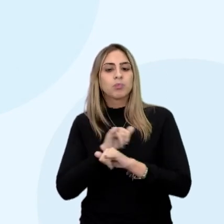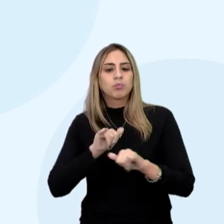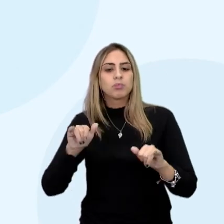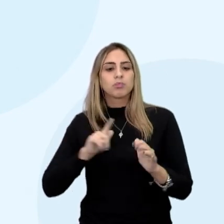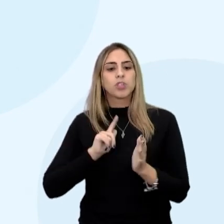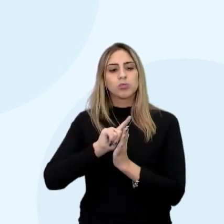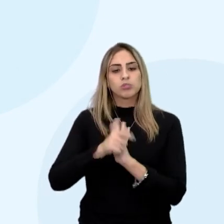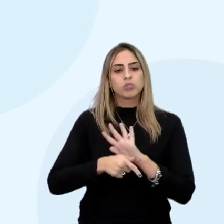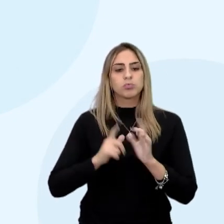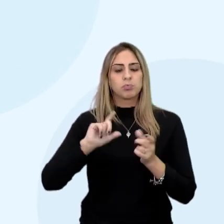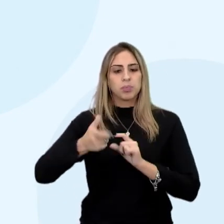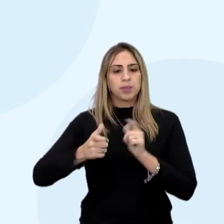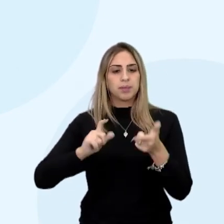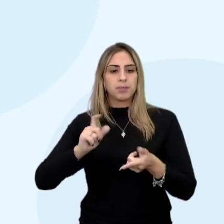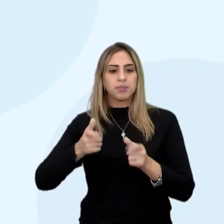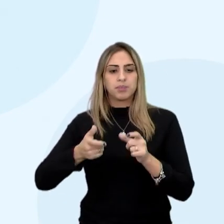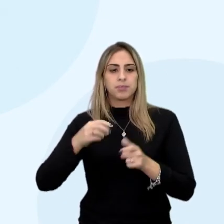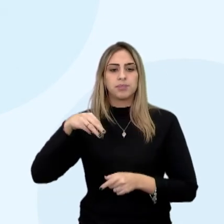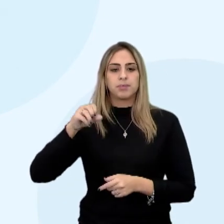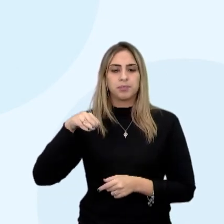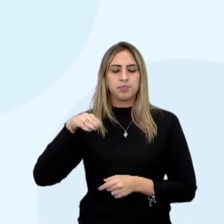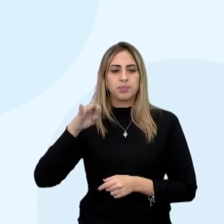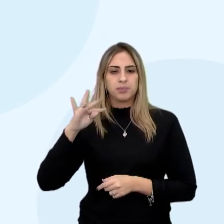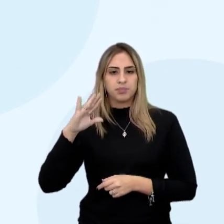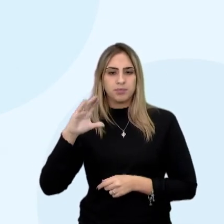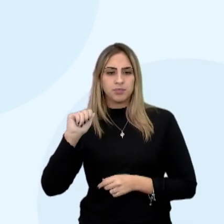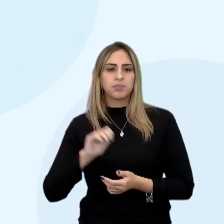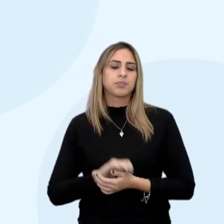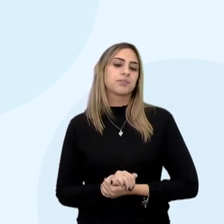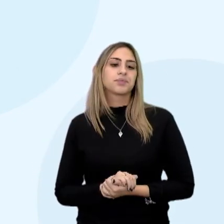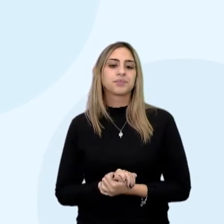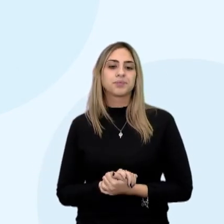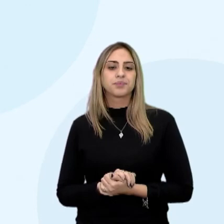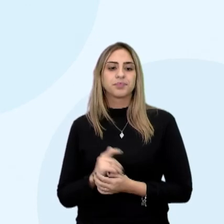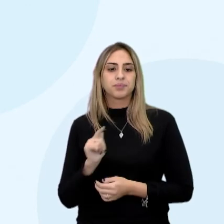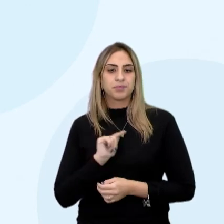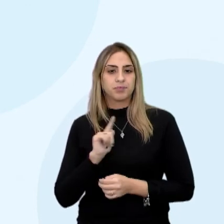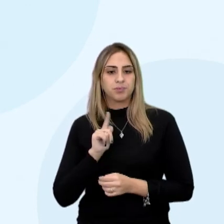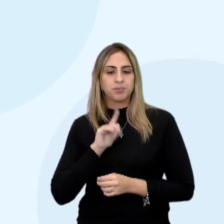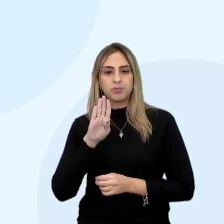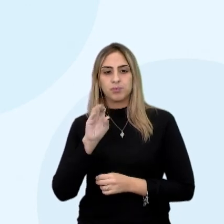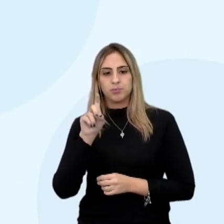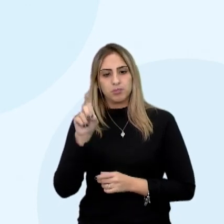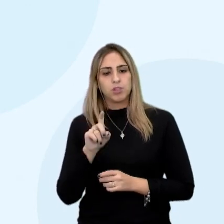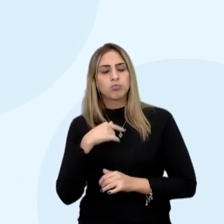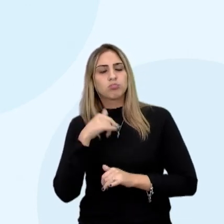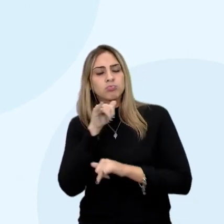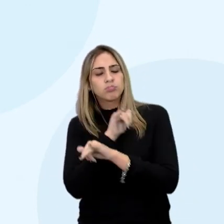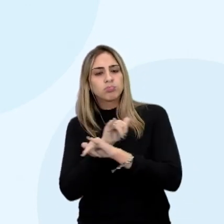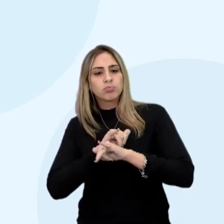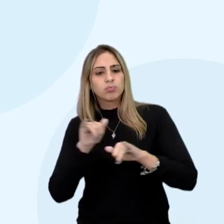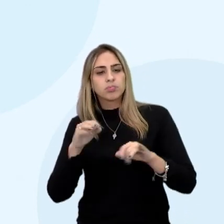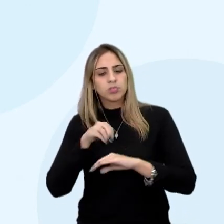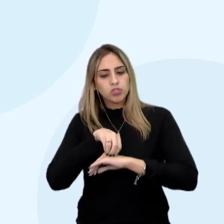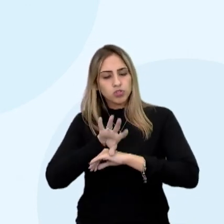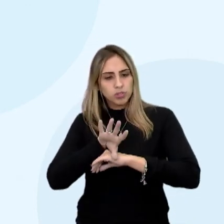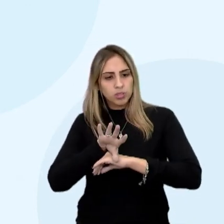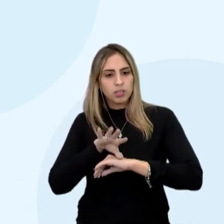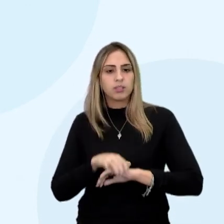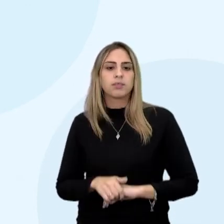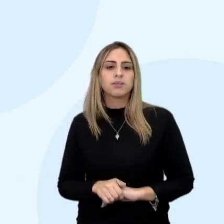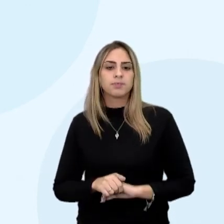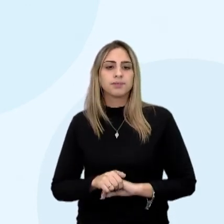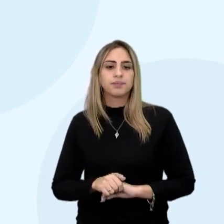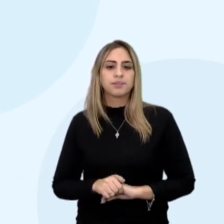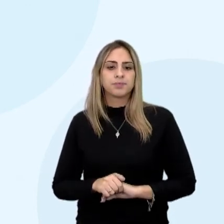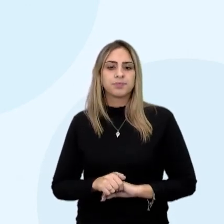o gênero meme e a mimética, tá certo, gente? Temos o box aí com a dica de leitura sobre o marketing digital da zoeira,